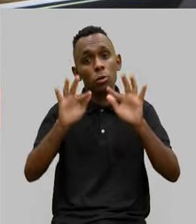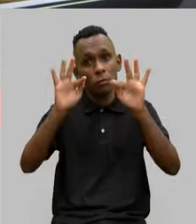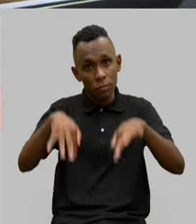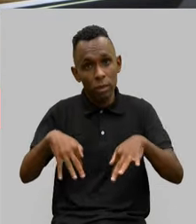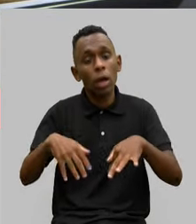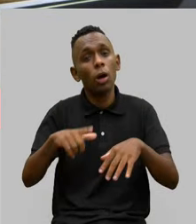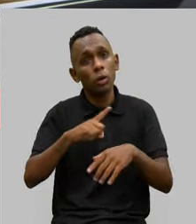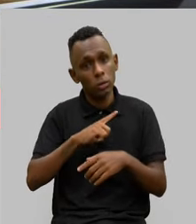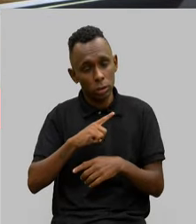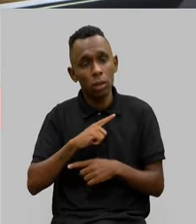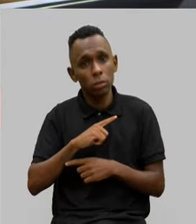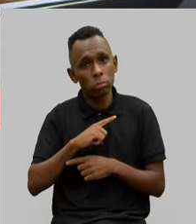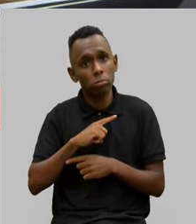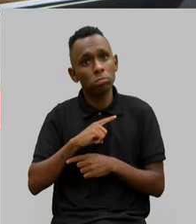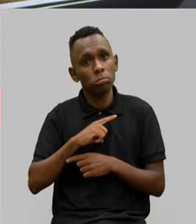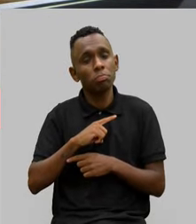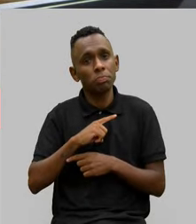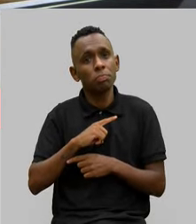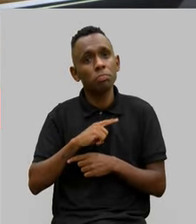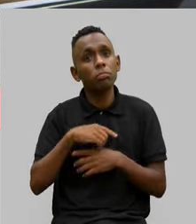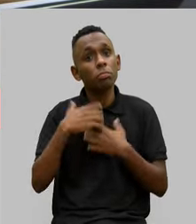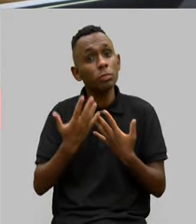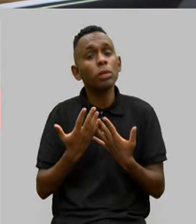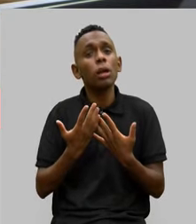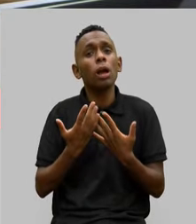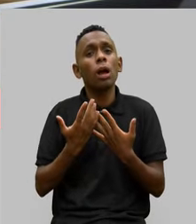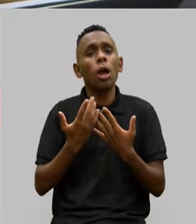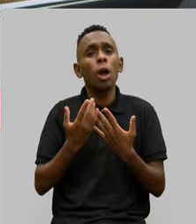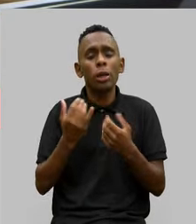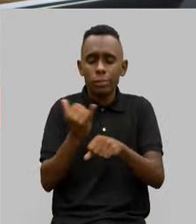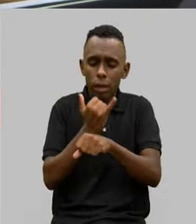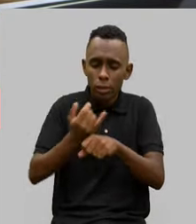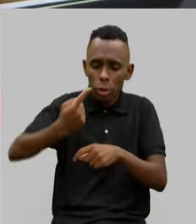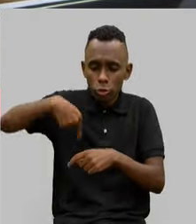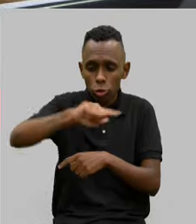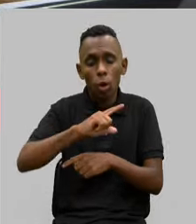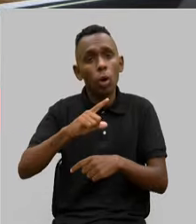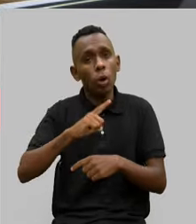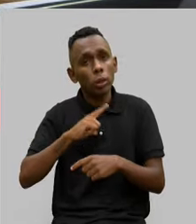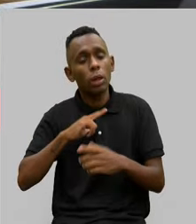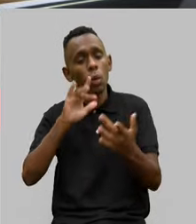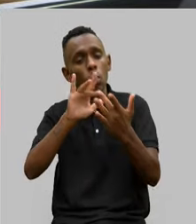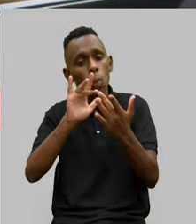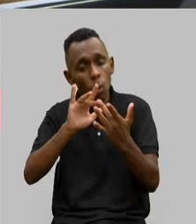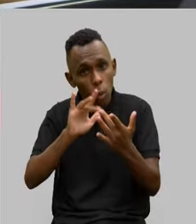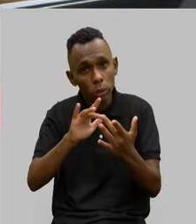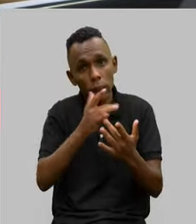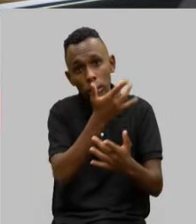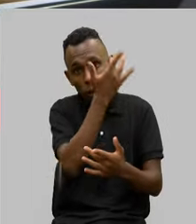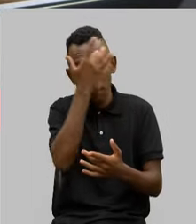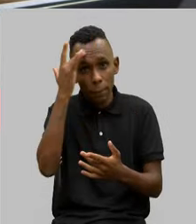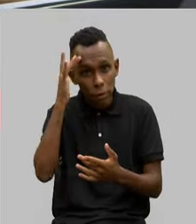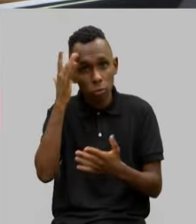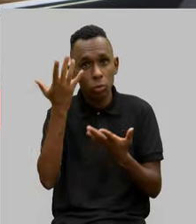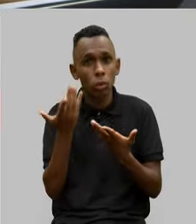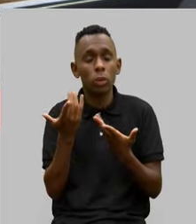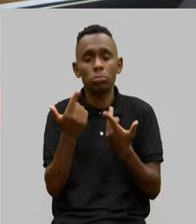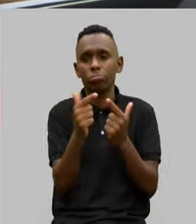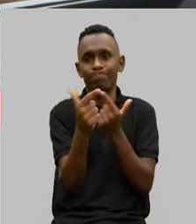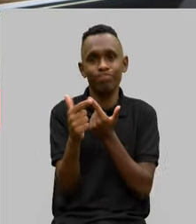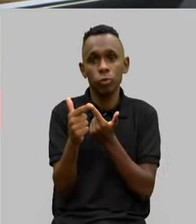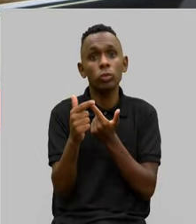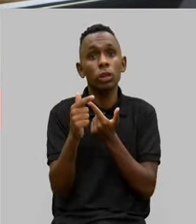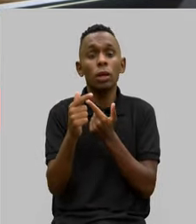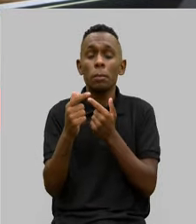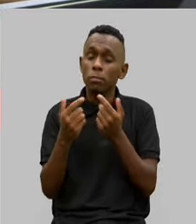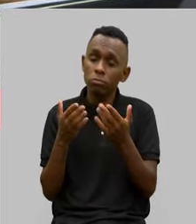dessa dessa desse debate público então é a forma que a gente tem também de já ter o contato daqueles que porventura a gente não tenha pros